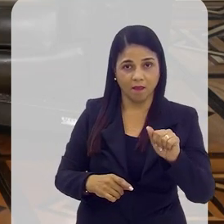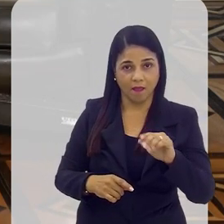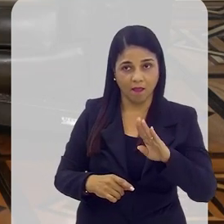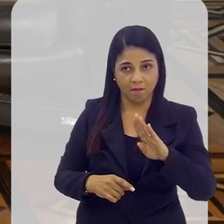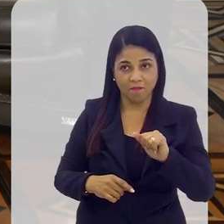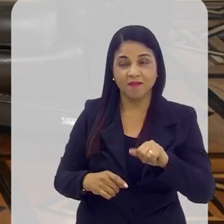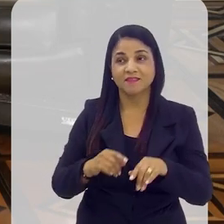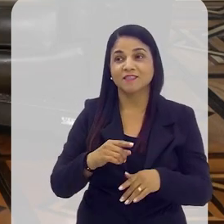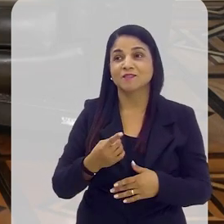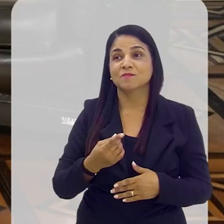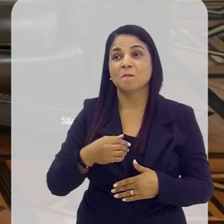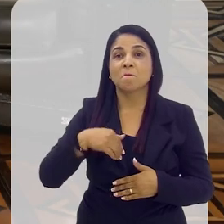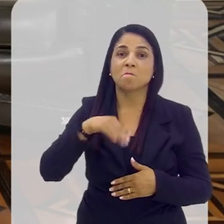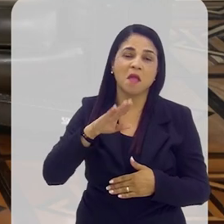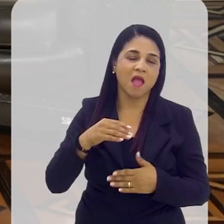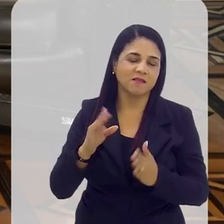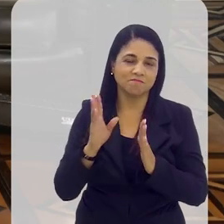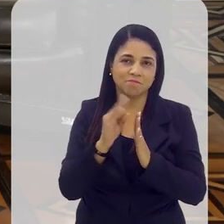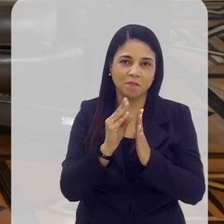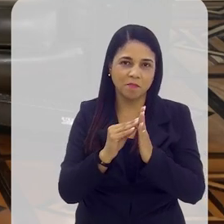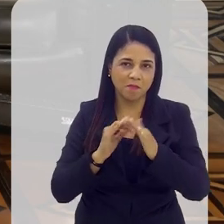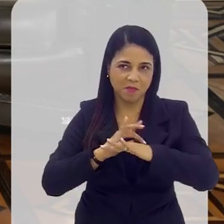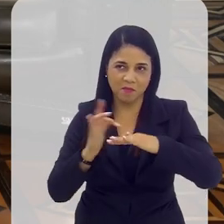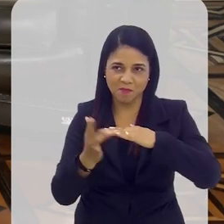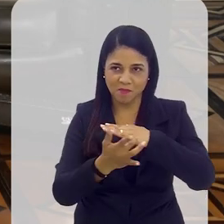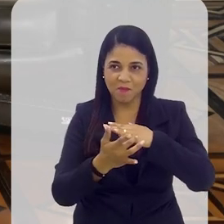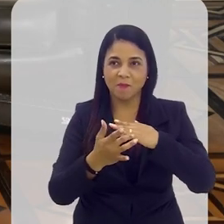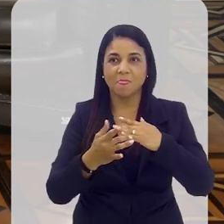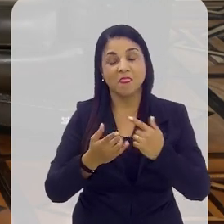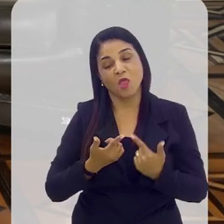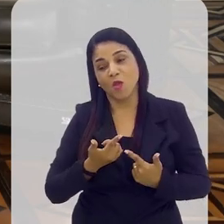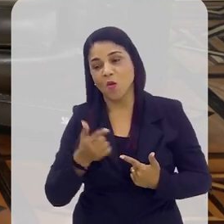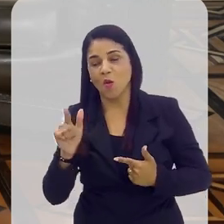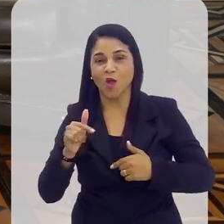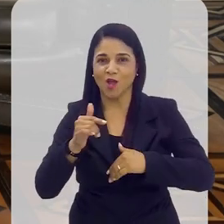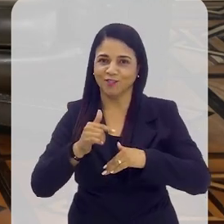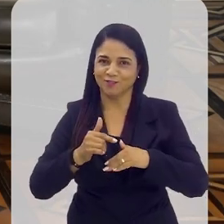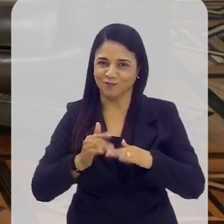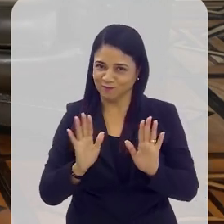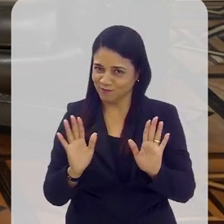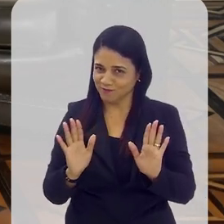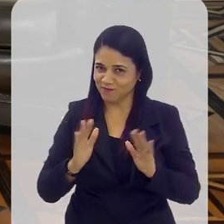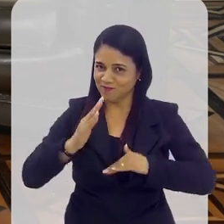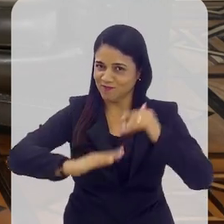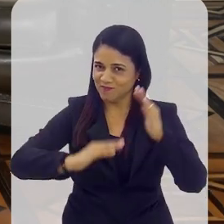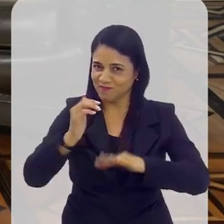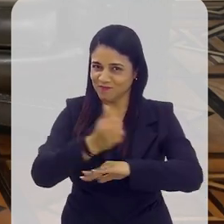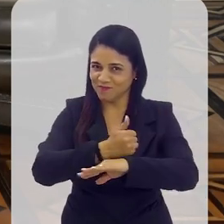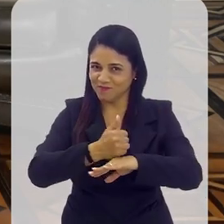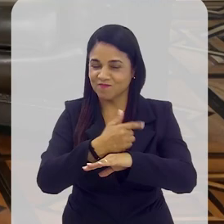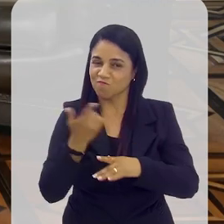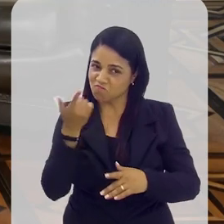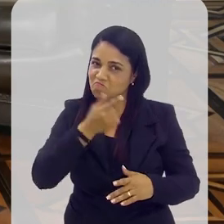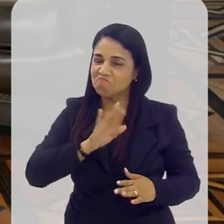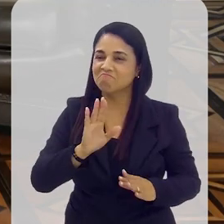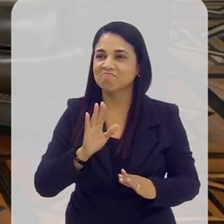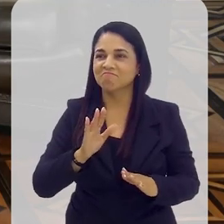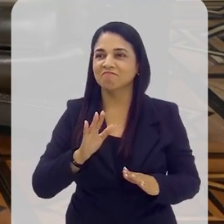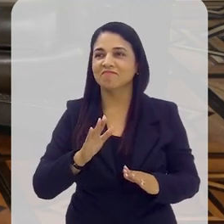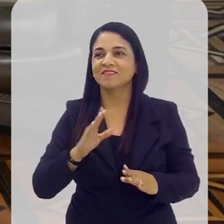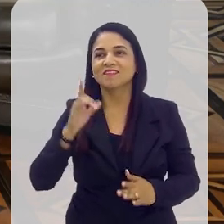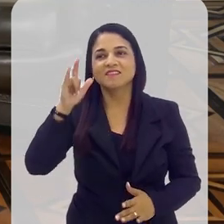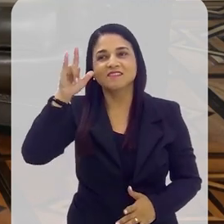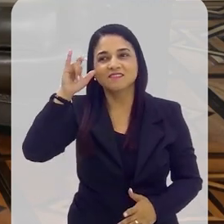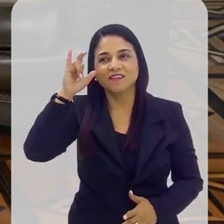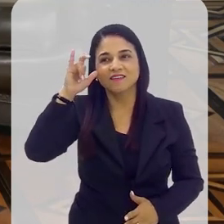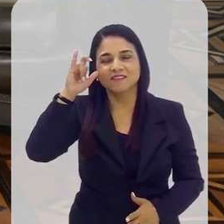2 milhões de amigos. Ah, mas é uma influência, né? Isso, é uma influência. E é outro patamar. É outro patamar. Mas vou chegar lá. Só